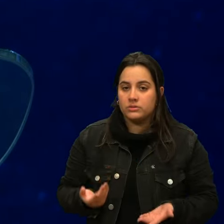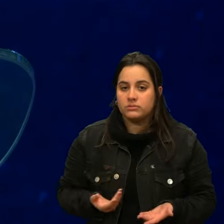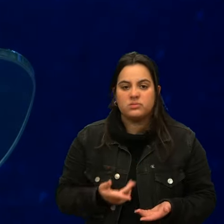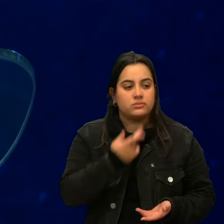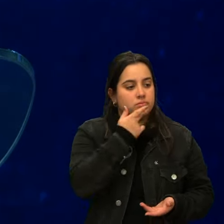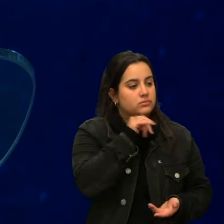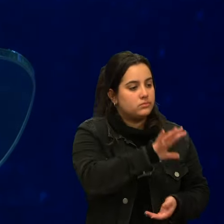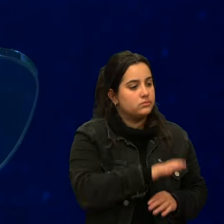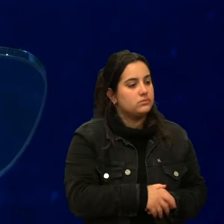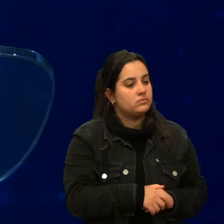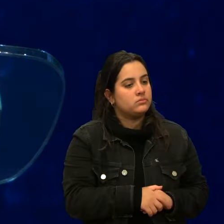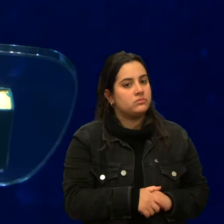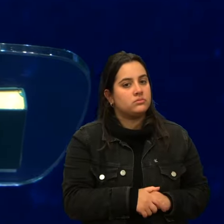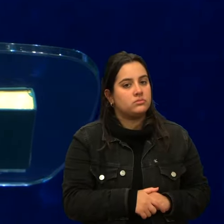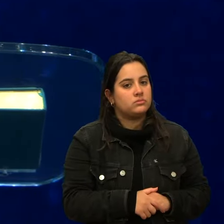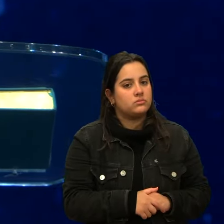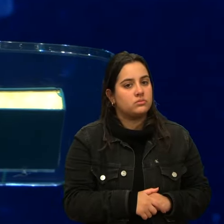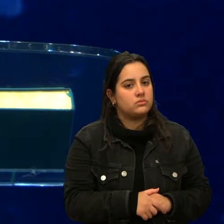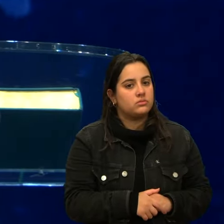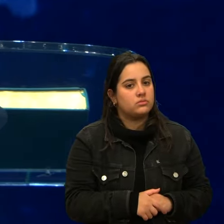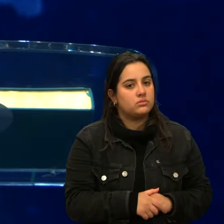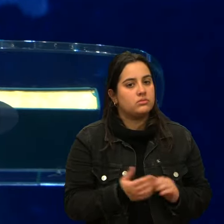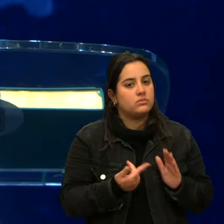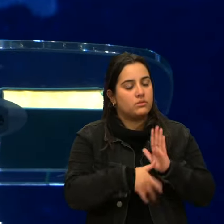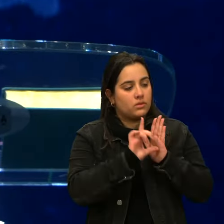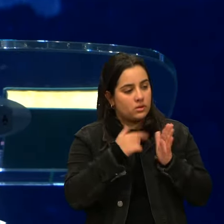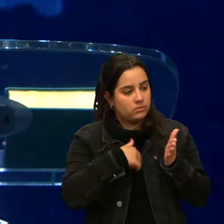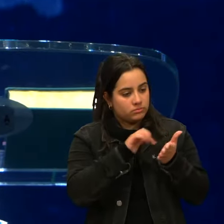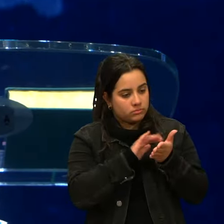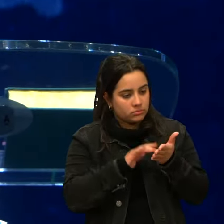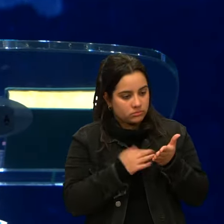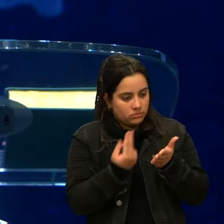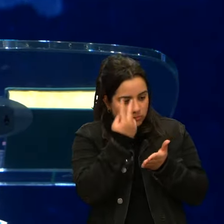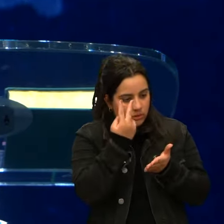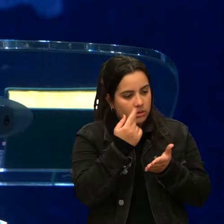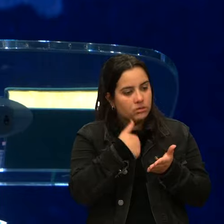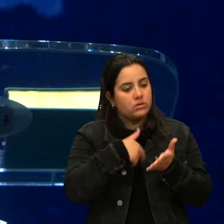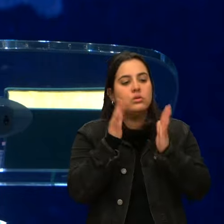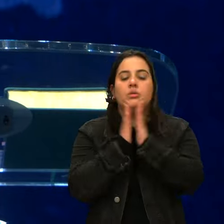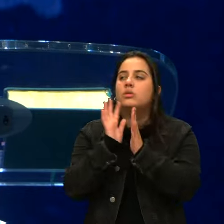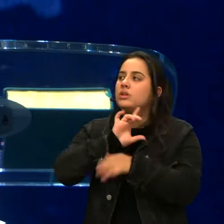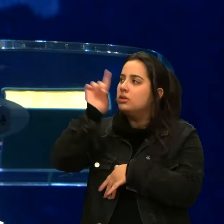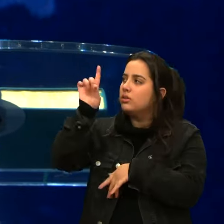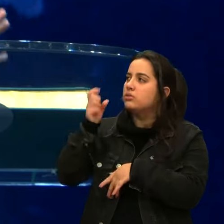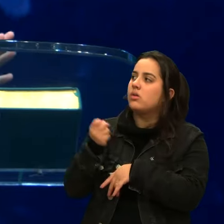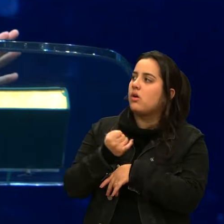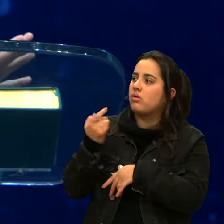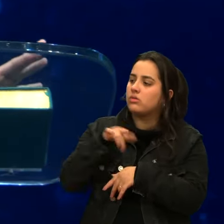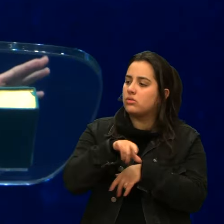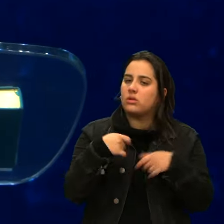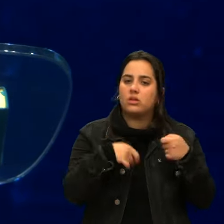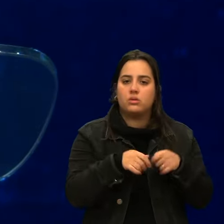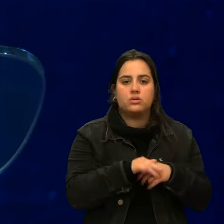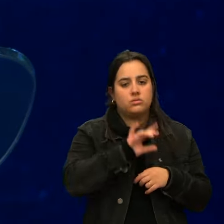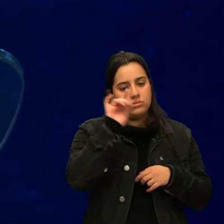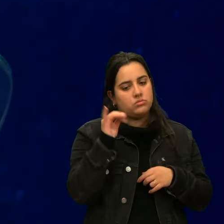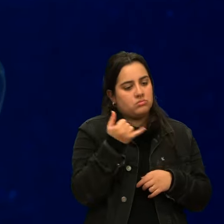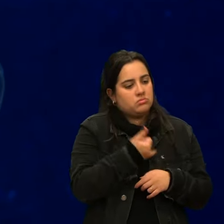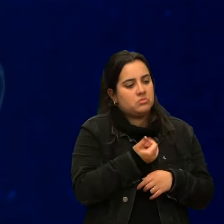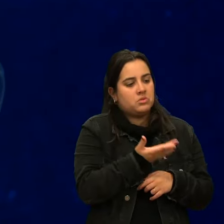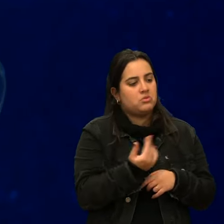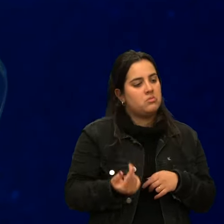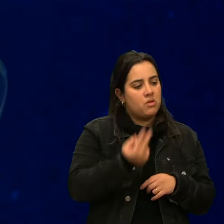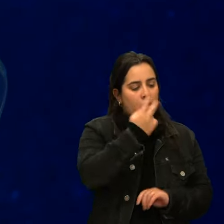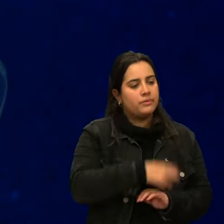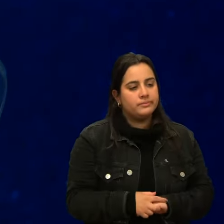falou, antes de ofertar, antes de eu digitar o valor, eu orei e falei, Deus, quanto a Raquel precisa? E Deus me falou esse valor. E